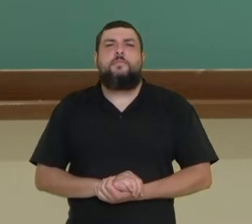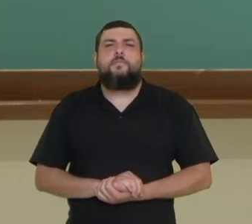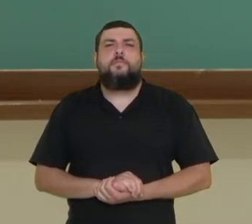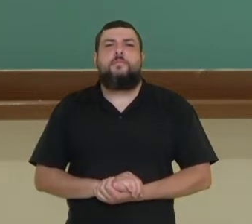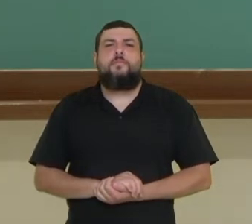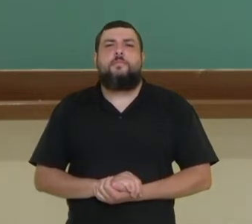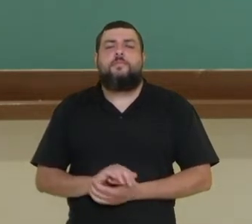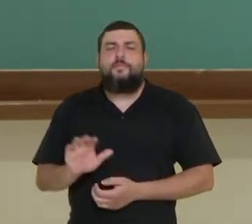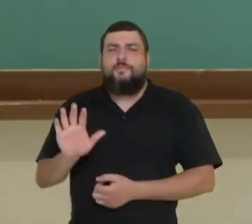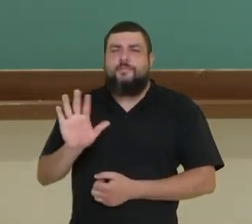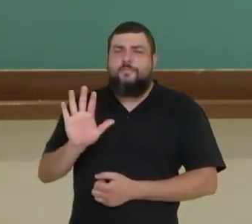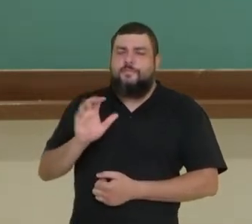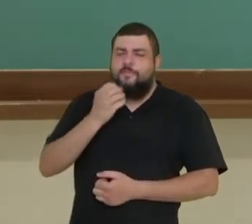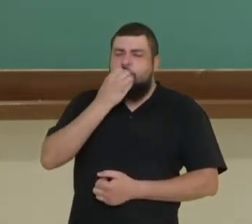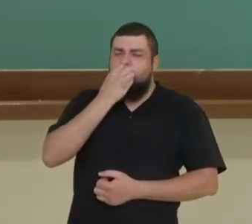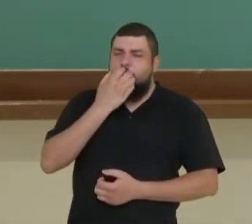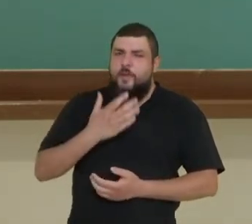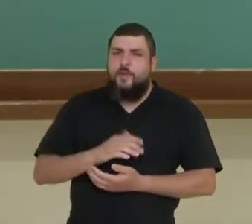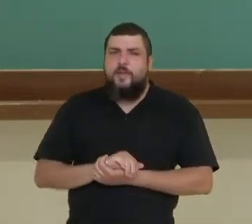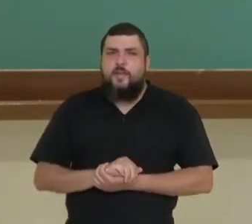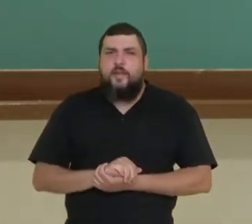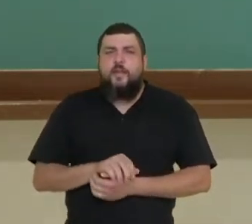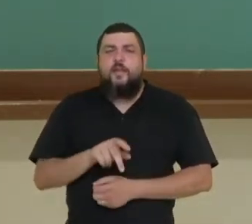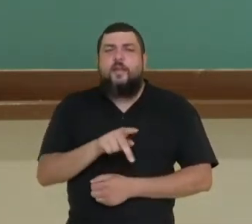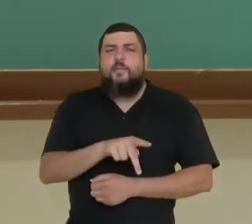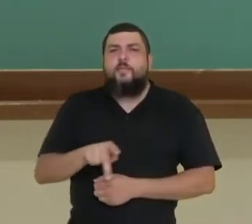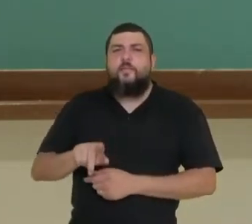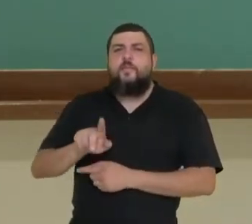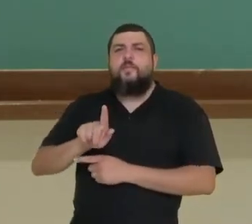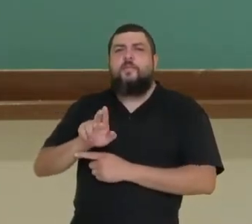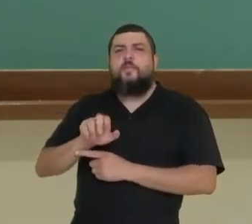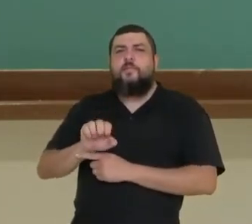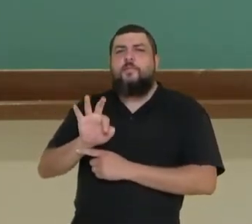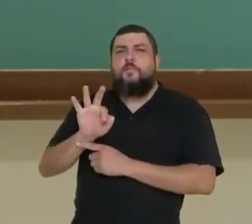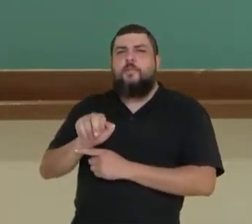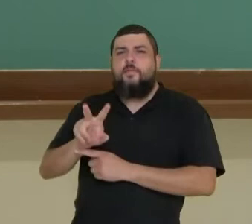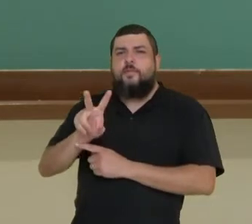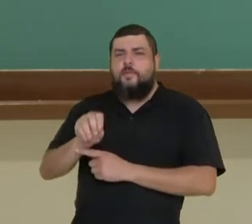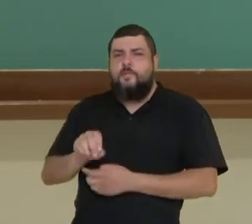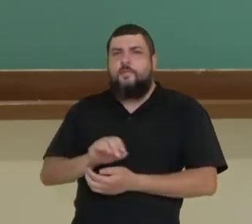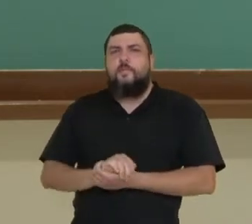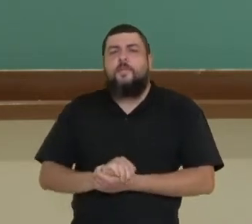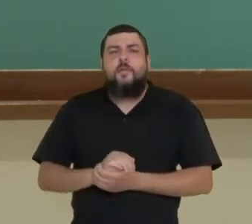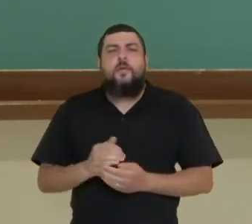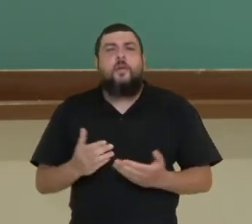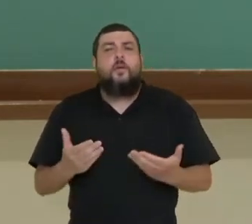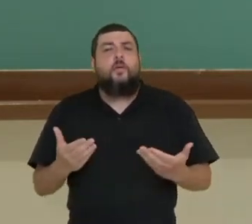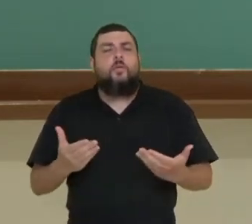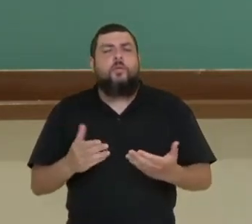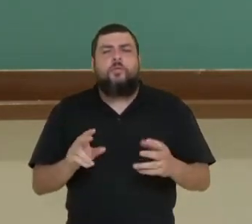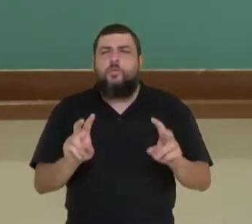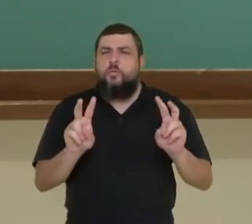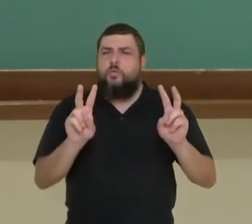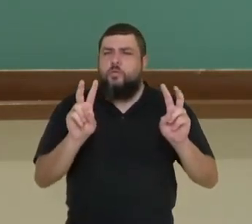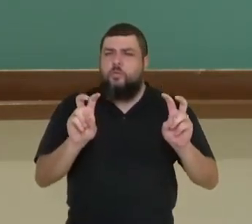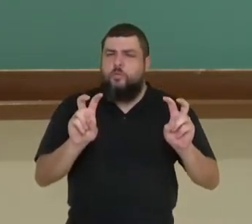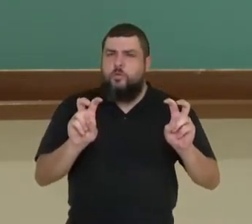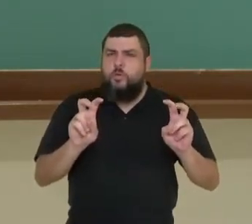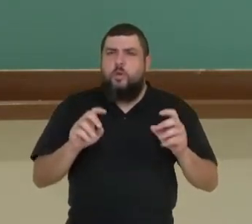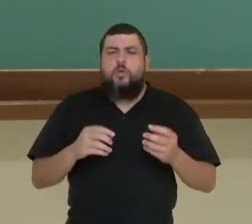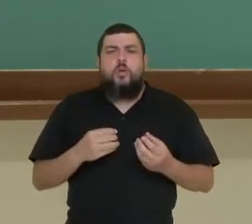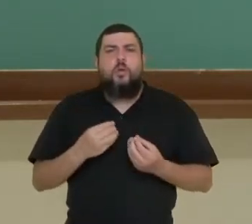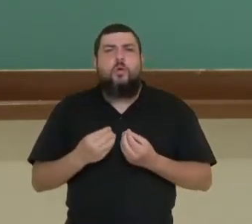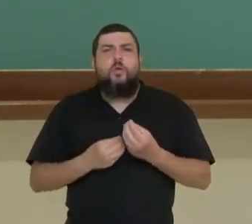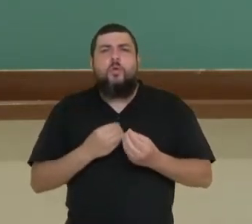Olá, meus queridos, tudo bem? Quem está falando aqui é o professor Gustavo Treveder e hoje nós vamos estar falando sobre conservação